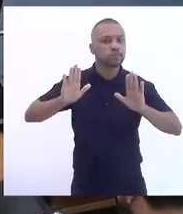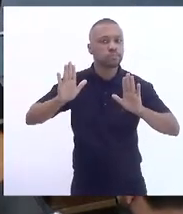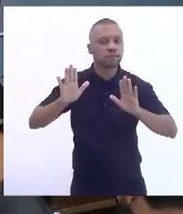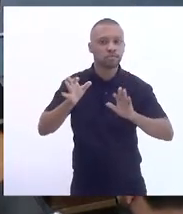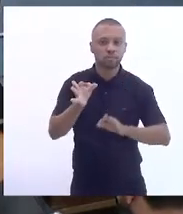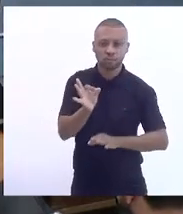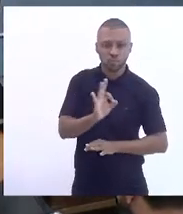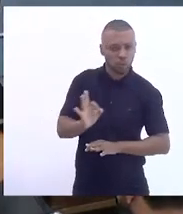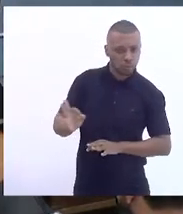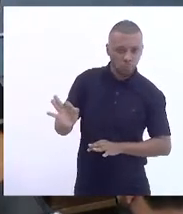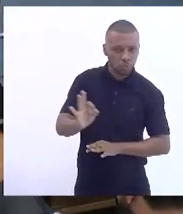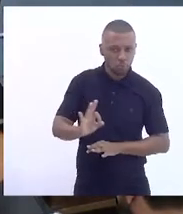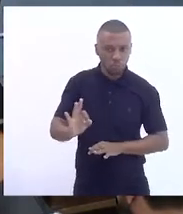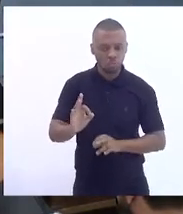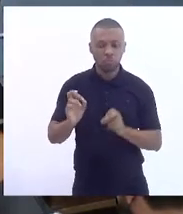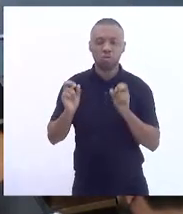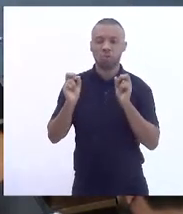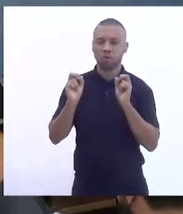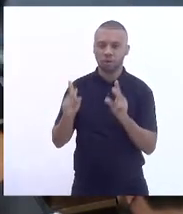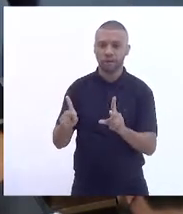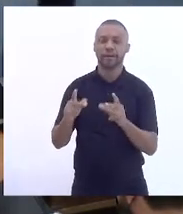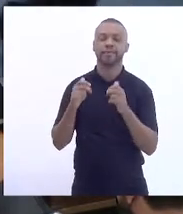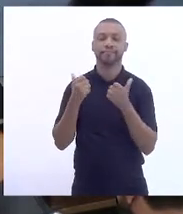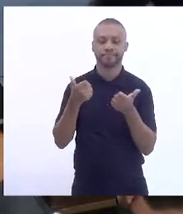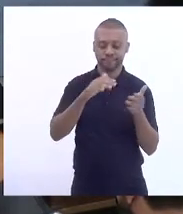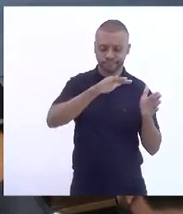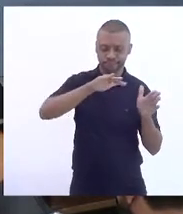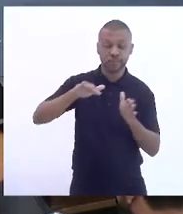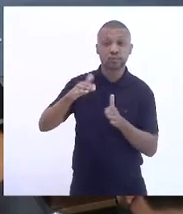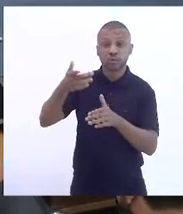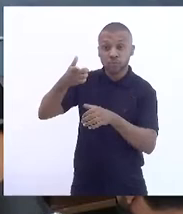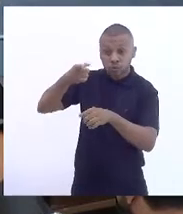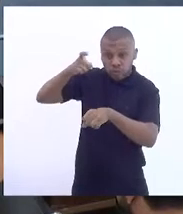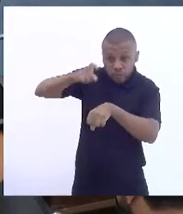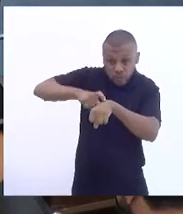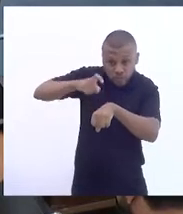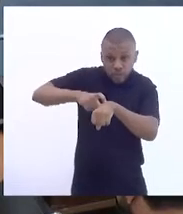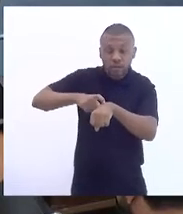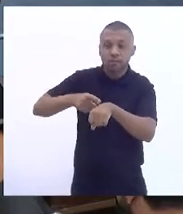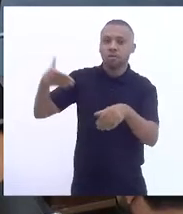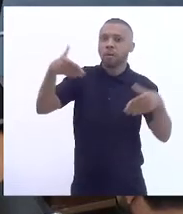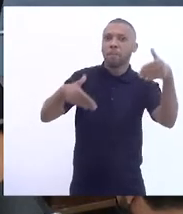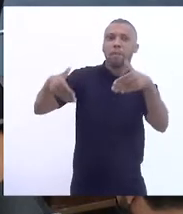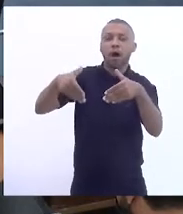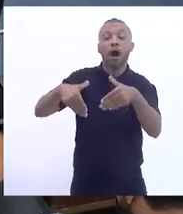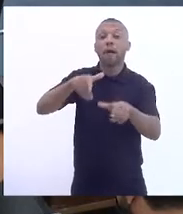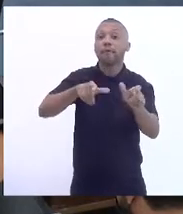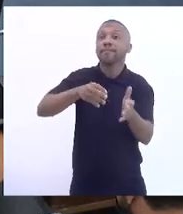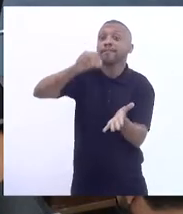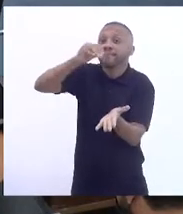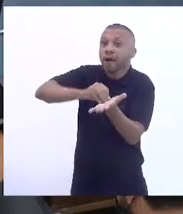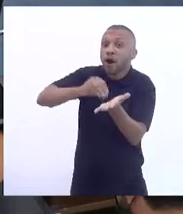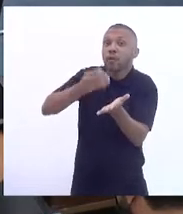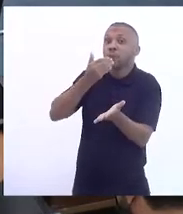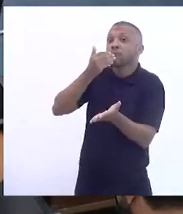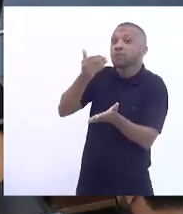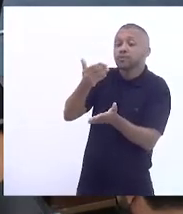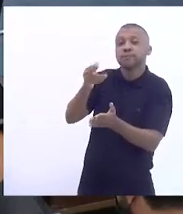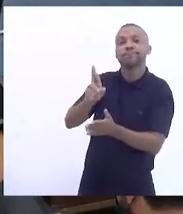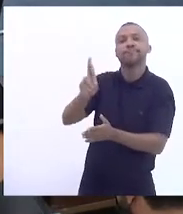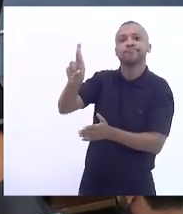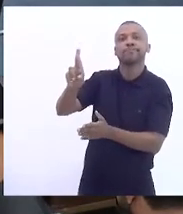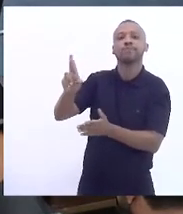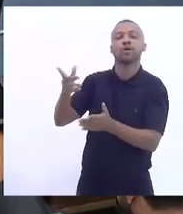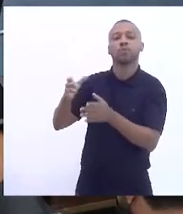e não né bom então assim que chegarem as pessoas que faltam vou pedir ao cerimonial a